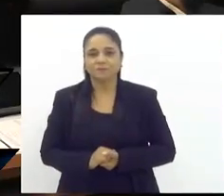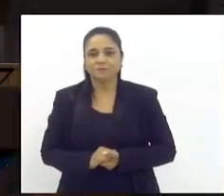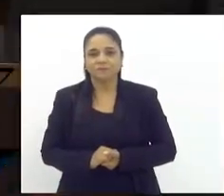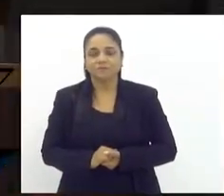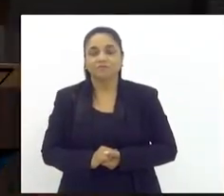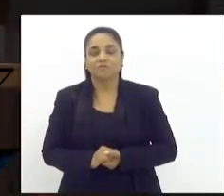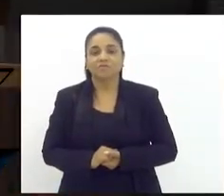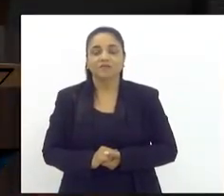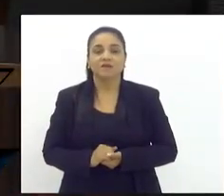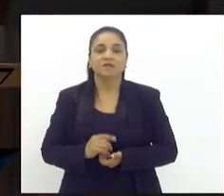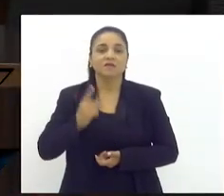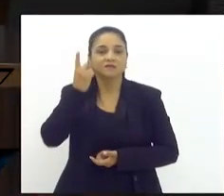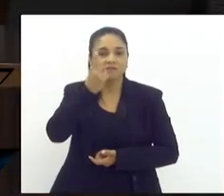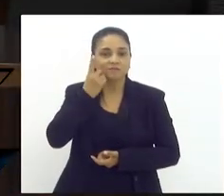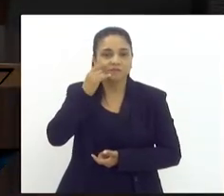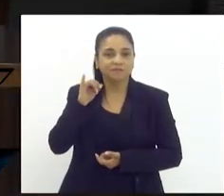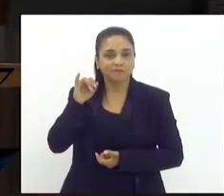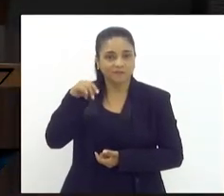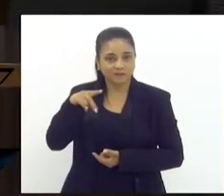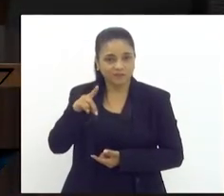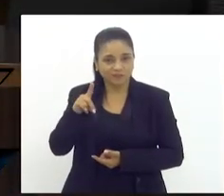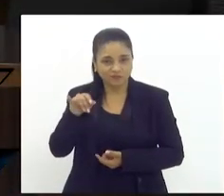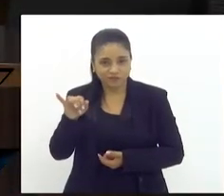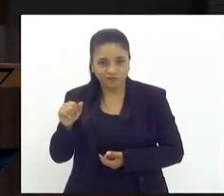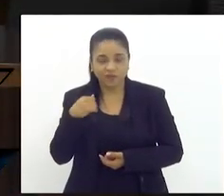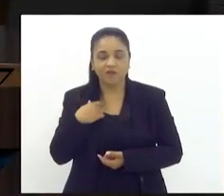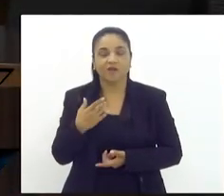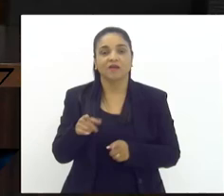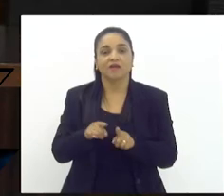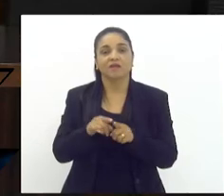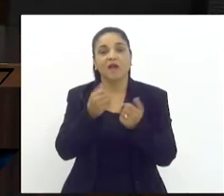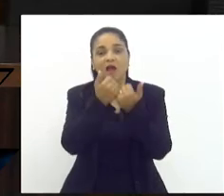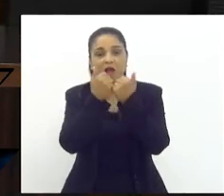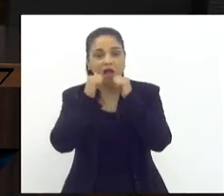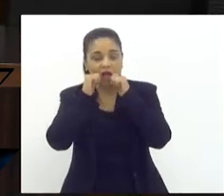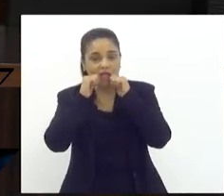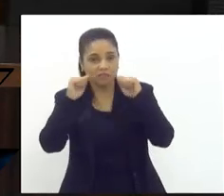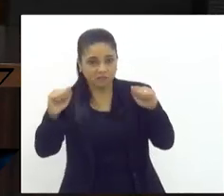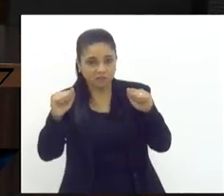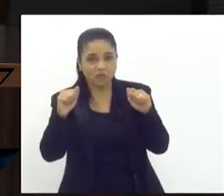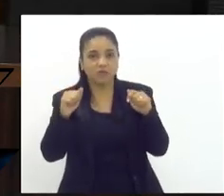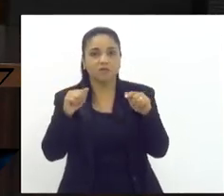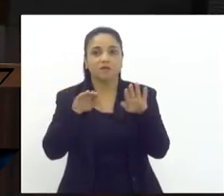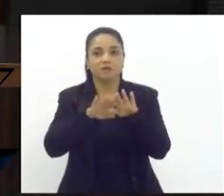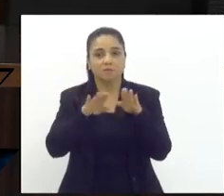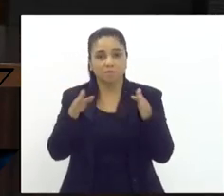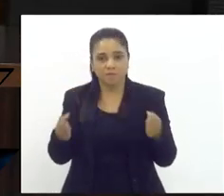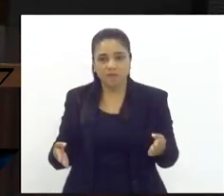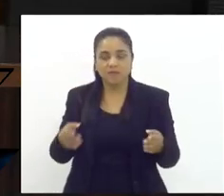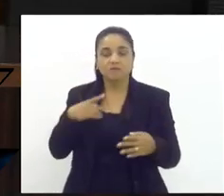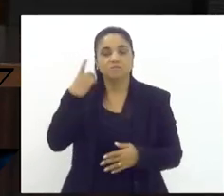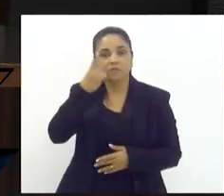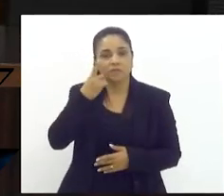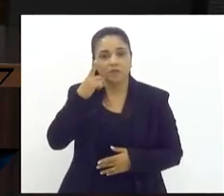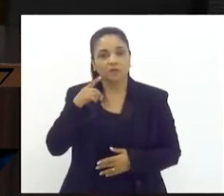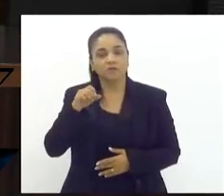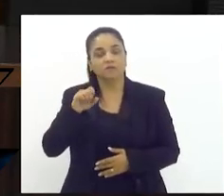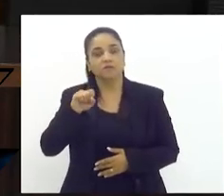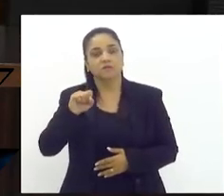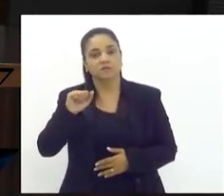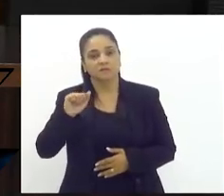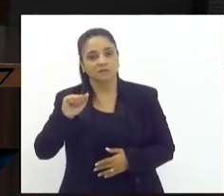deputada índia armelau deputada Índia e Assessoria da mesa o Deputado Samuel Malafaia também